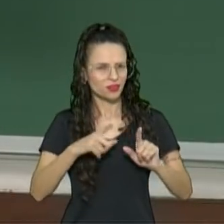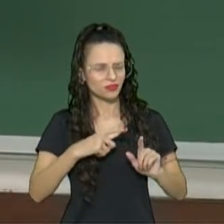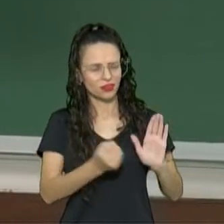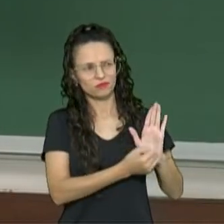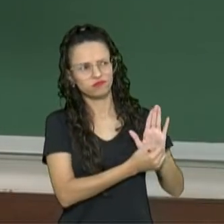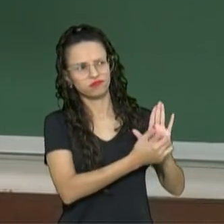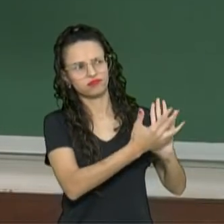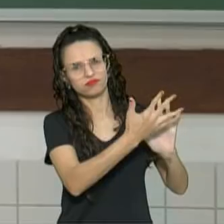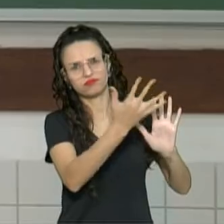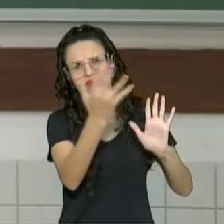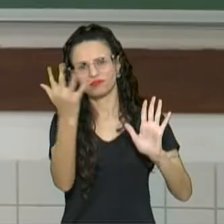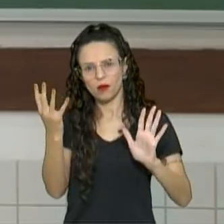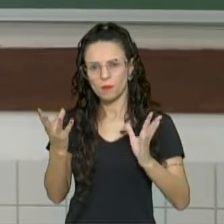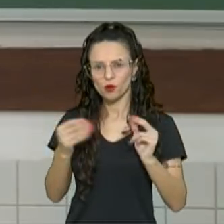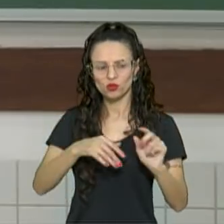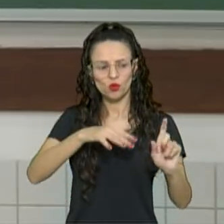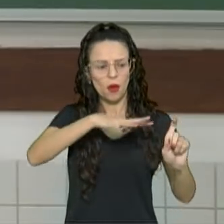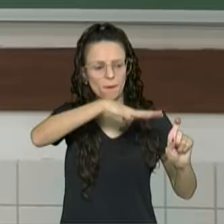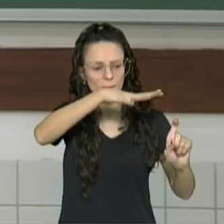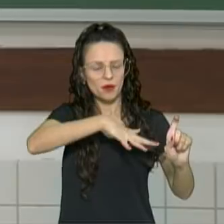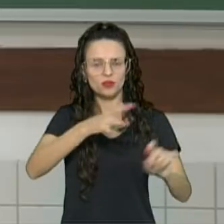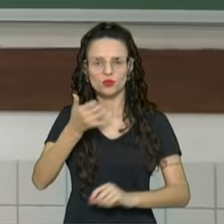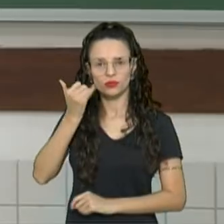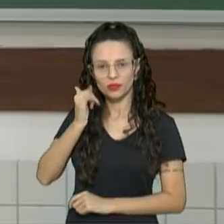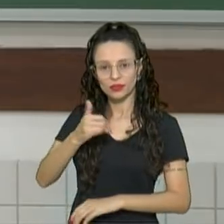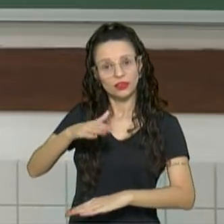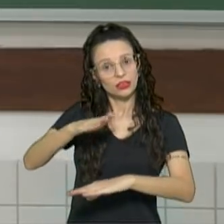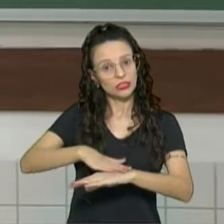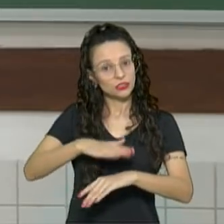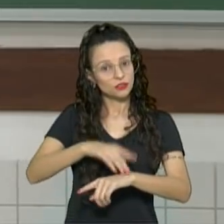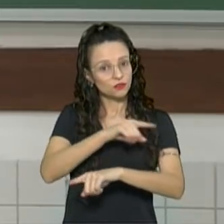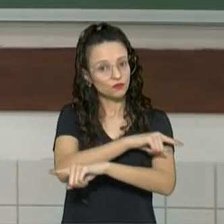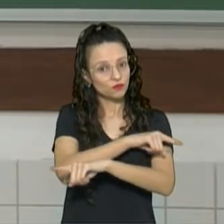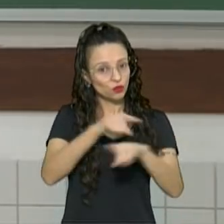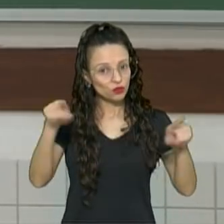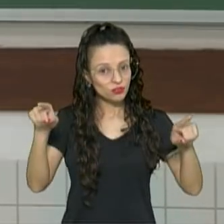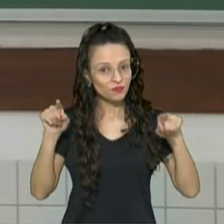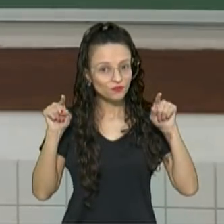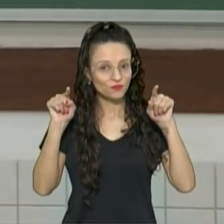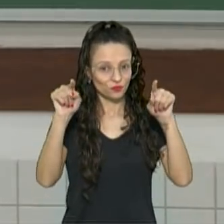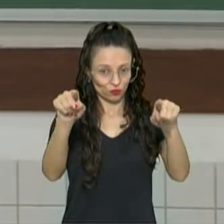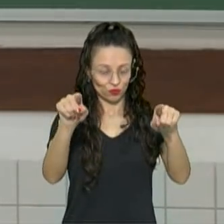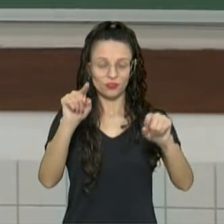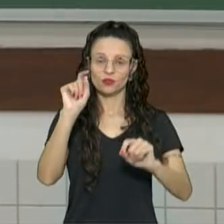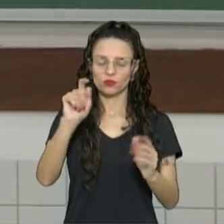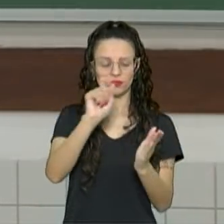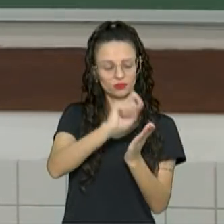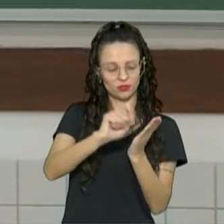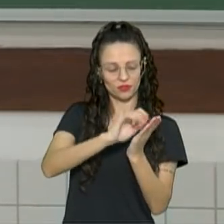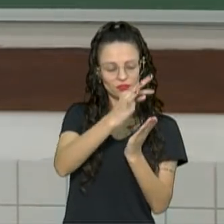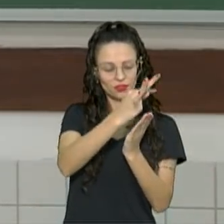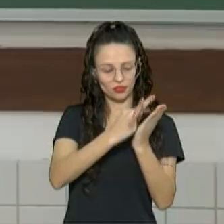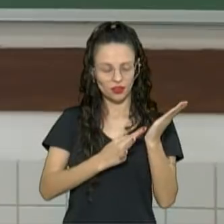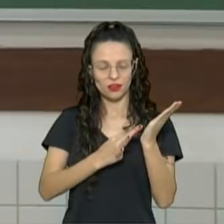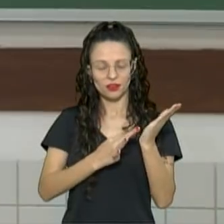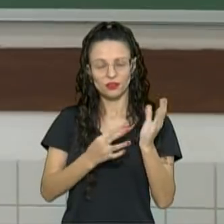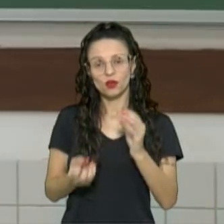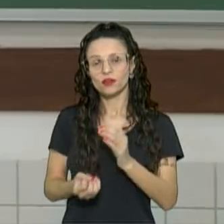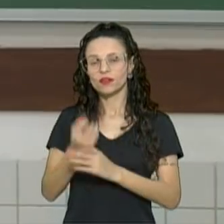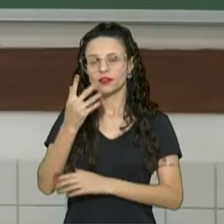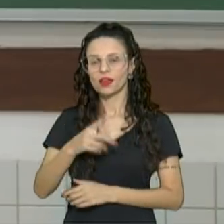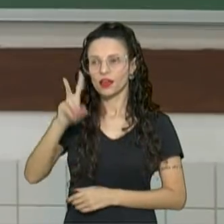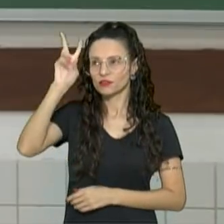outras lendas, muitos outros mitos. Então, agora é com você, né? Você vai escrever o seu texto e criar uma história em